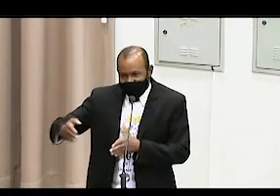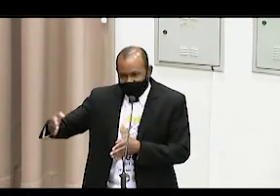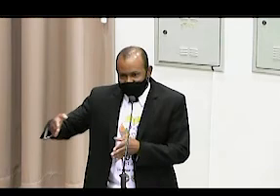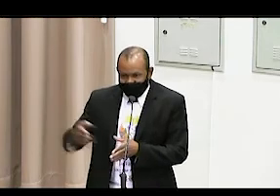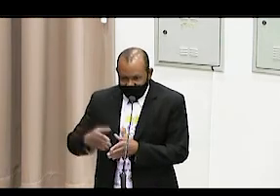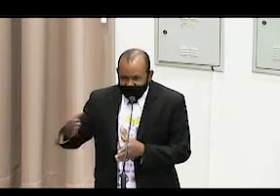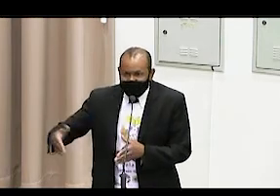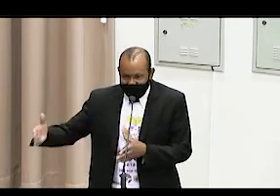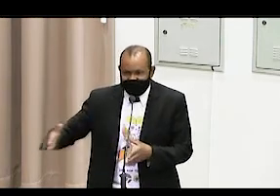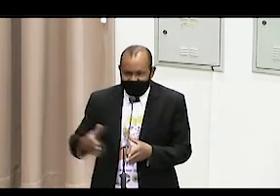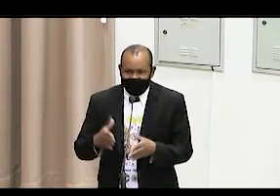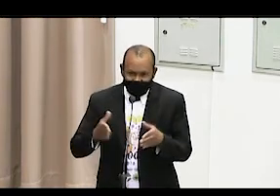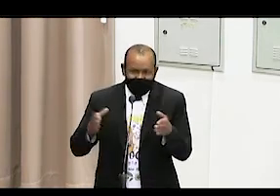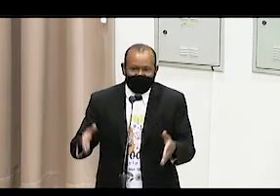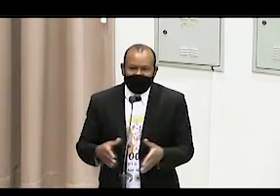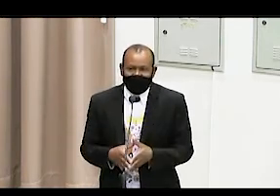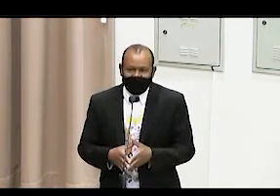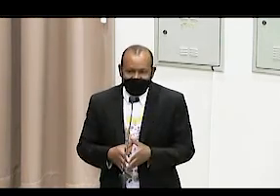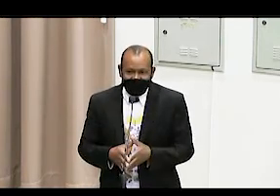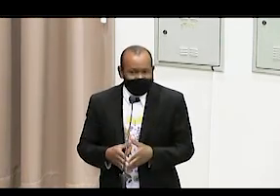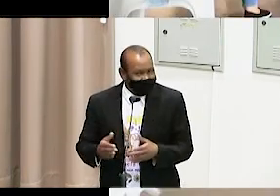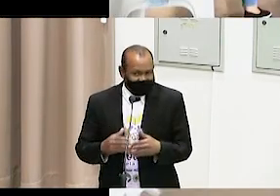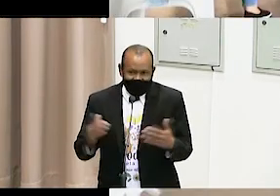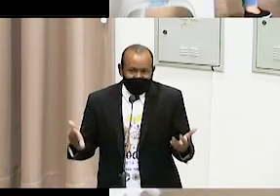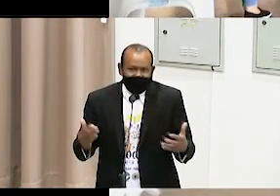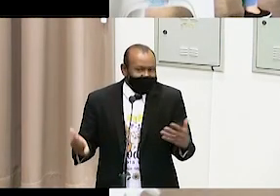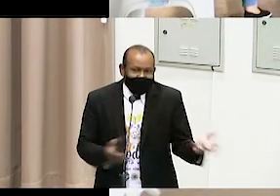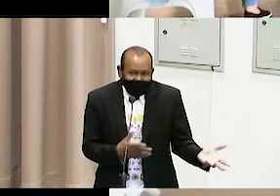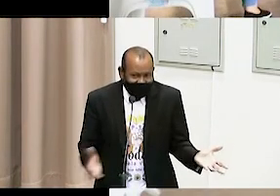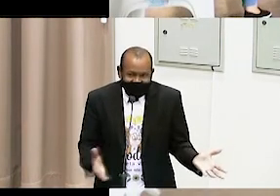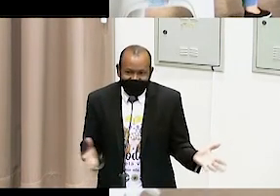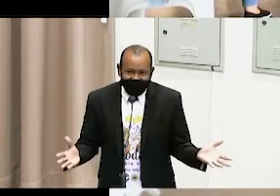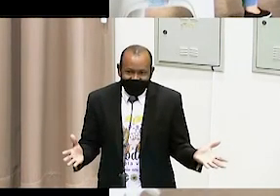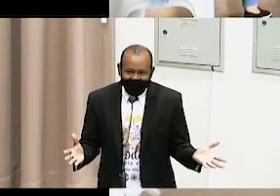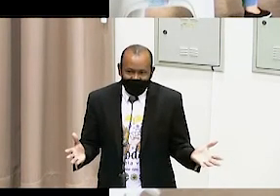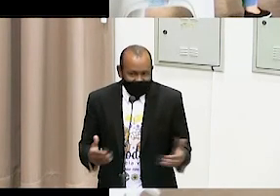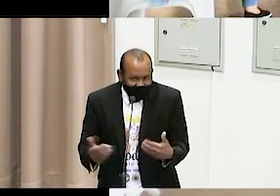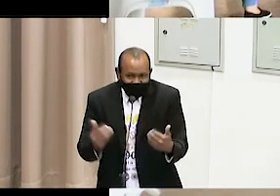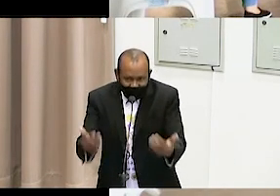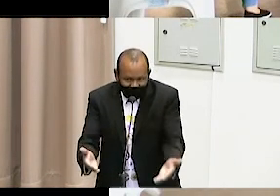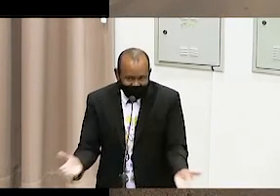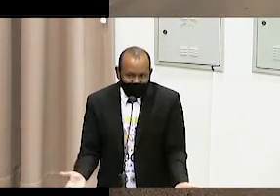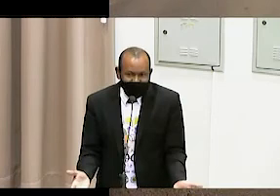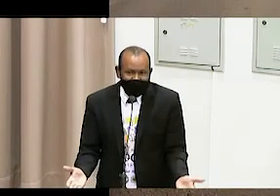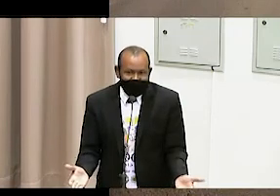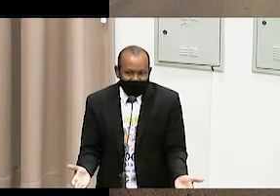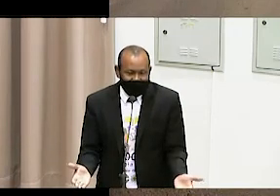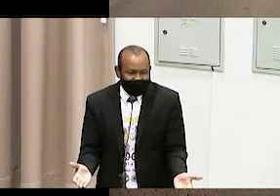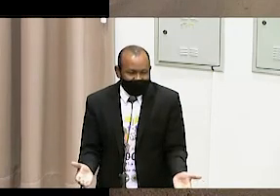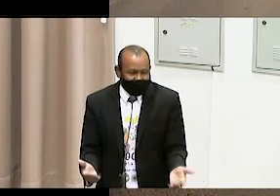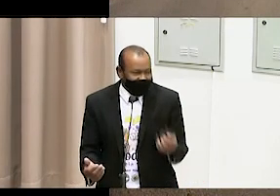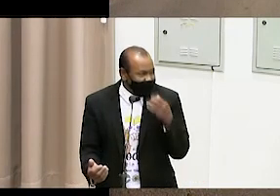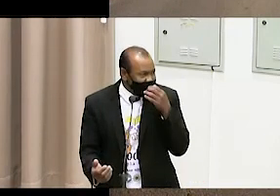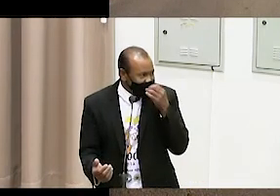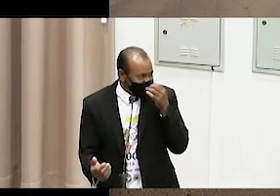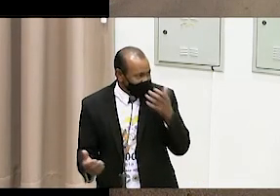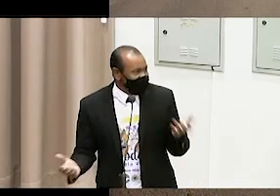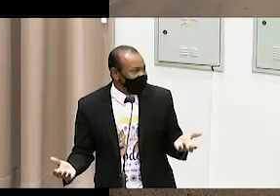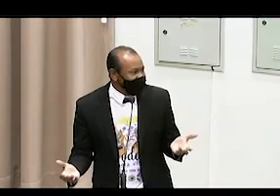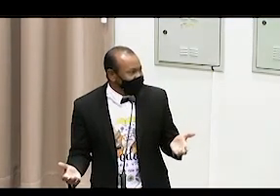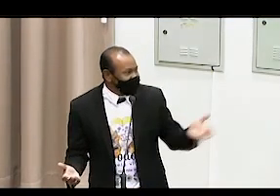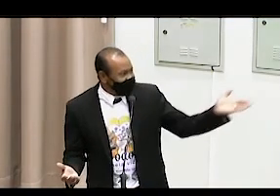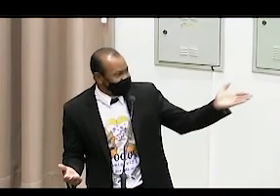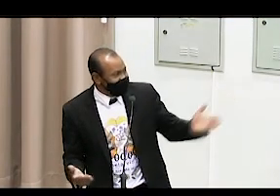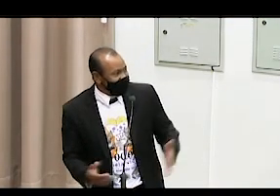vacina no período, né, que era da sua faixa etária, e agora não consegue, porque não está disponível esse lote de vacinas para